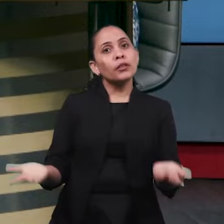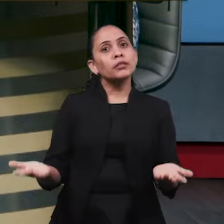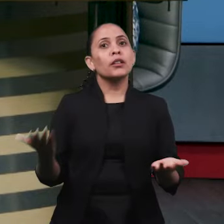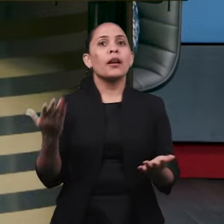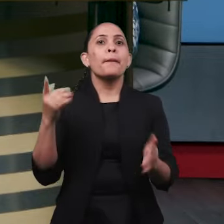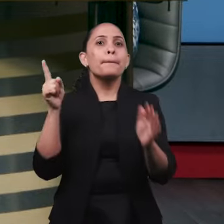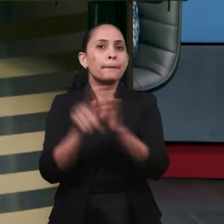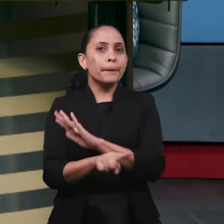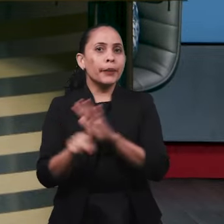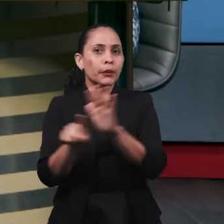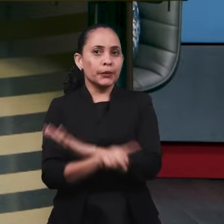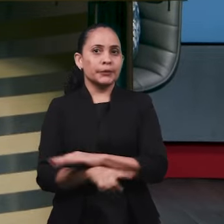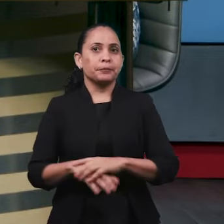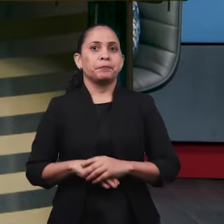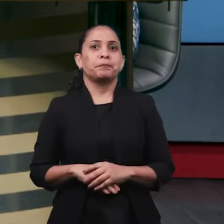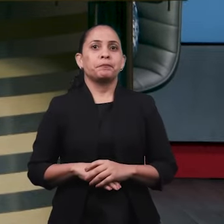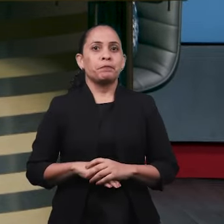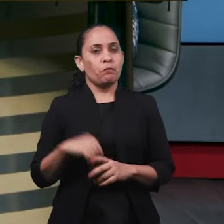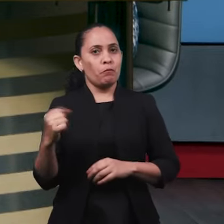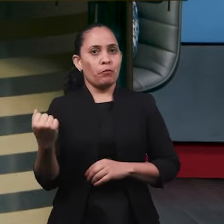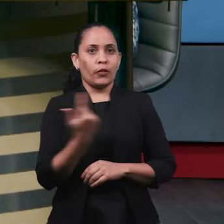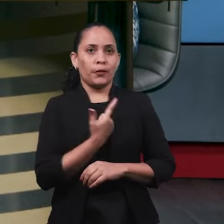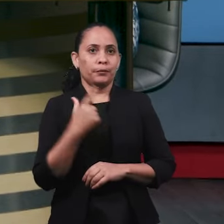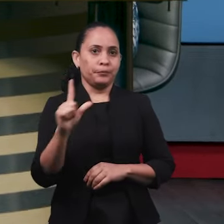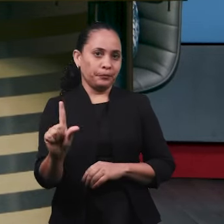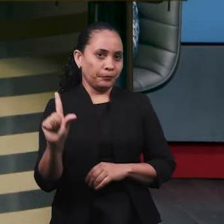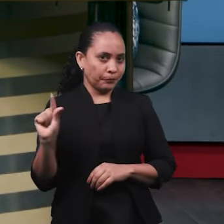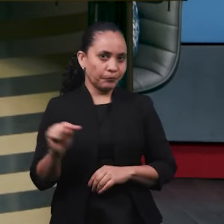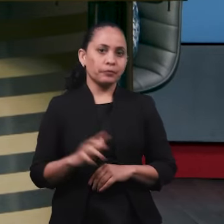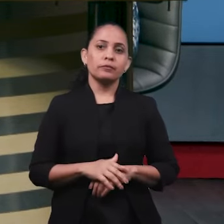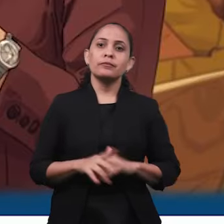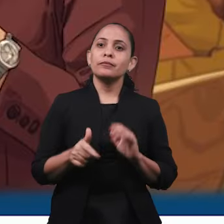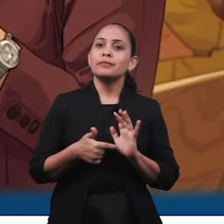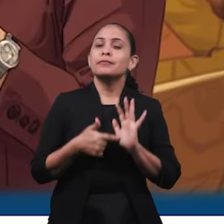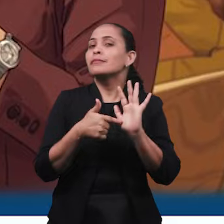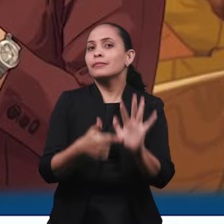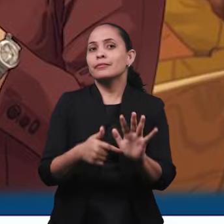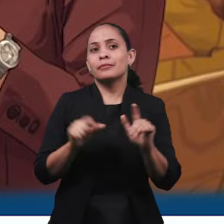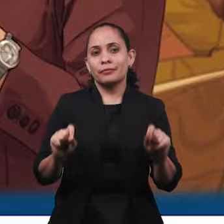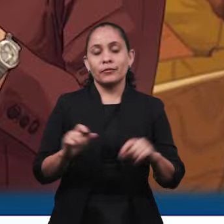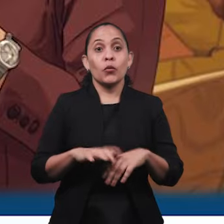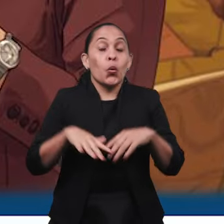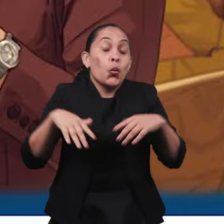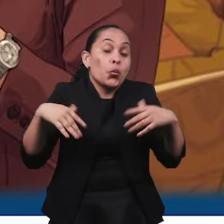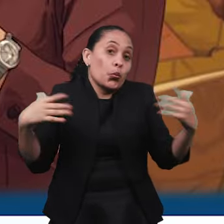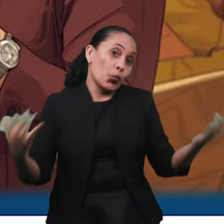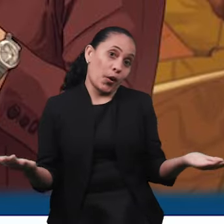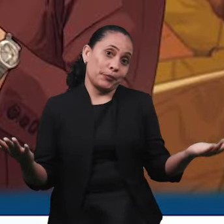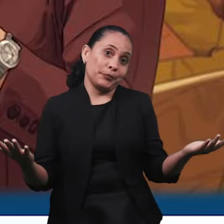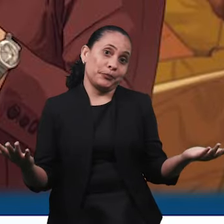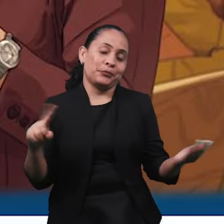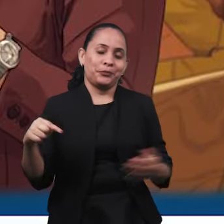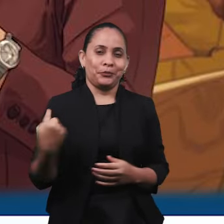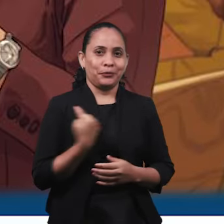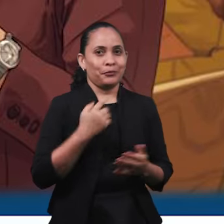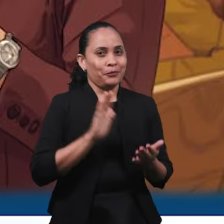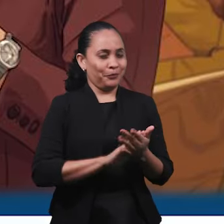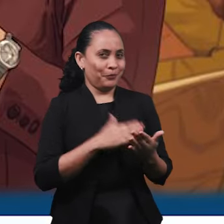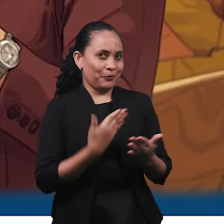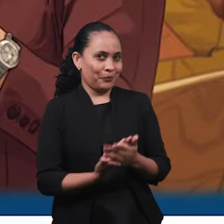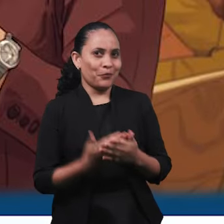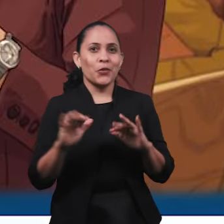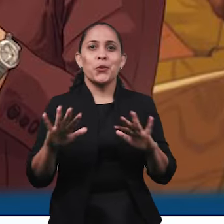próxima pergunta que nós selecionamos aqui, que fala agora, né? Qual é nós temos os intérpretes,